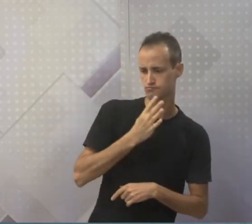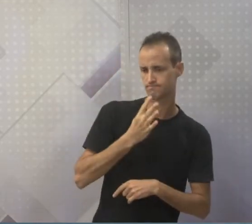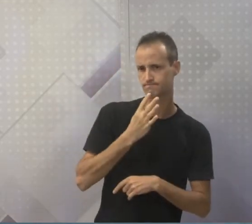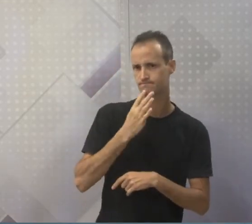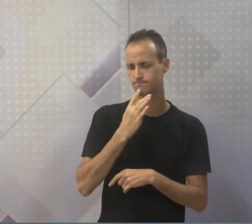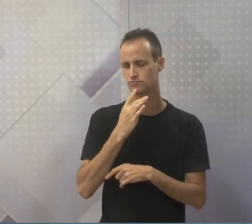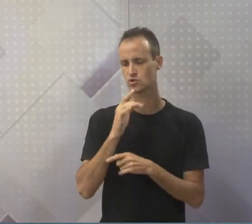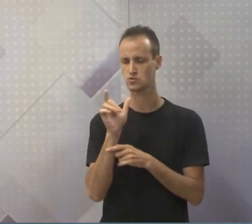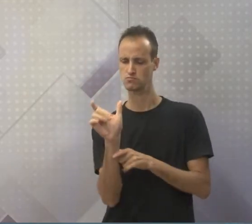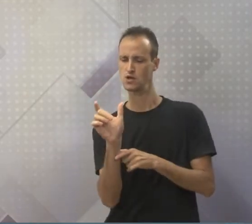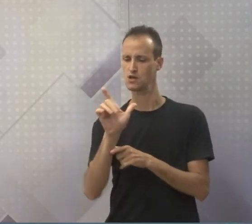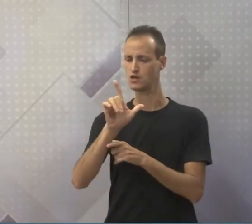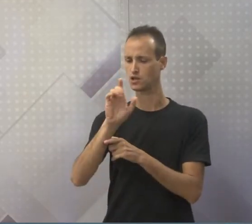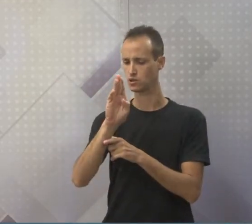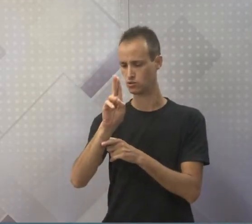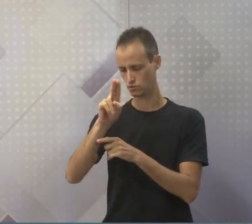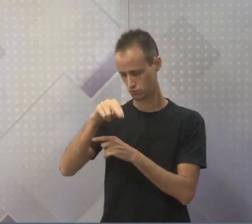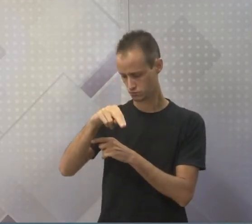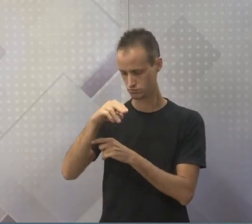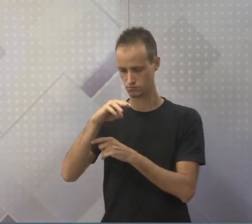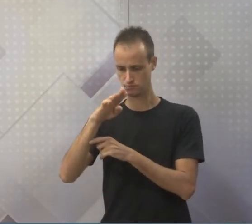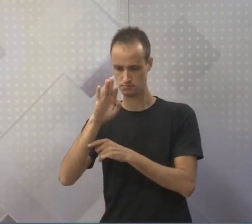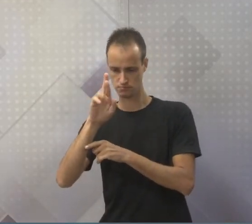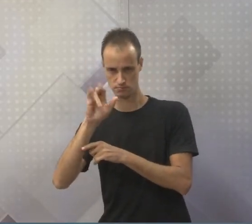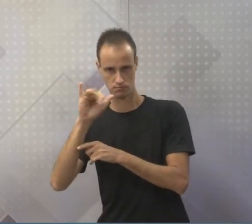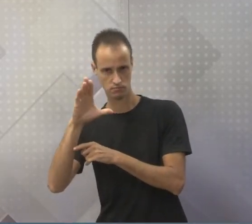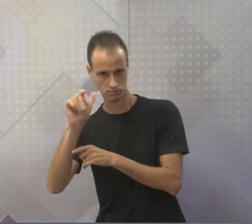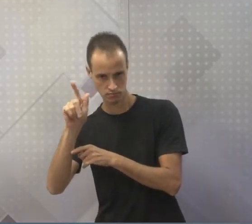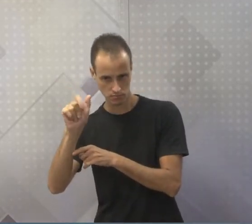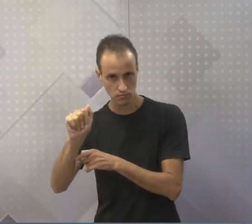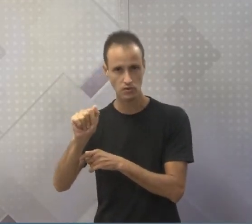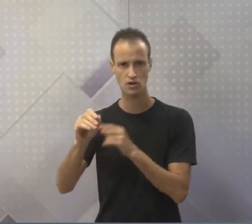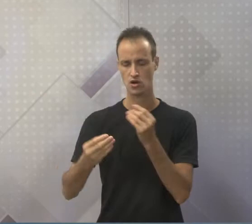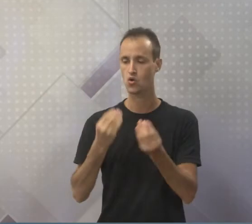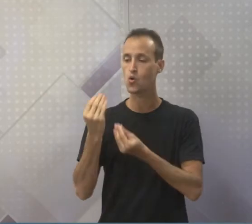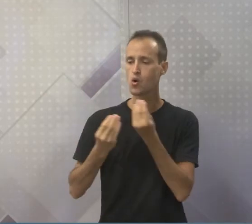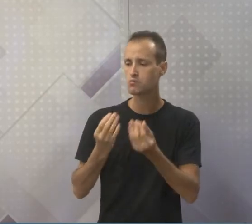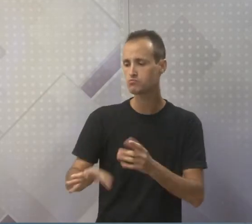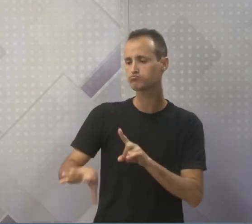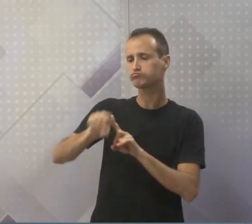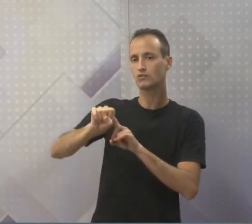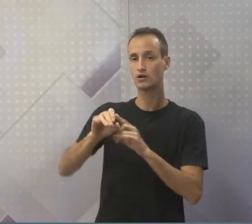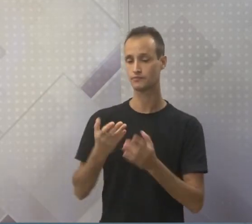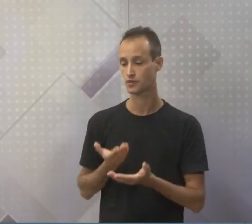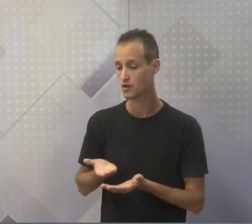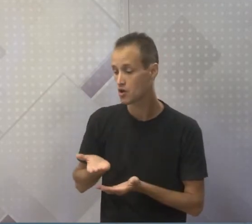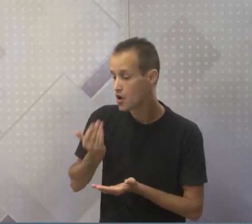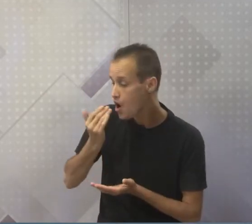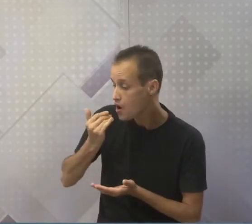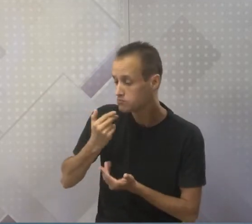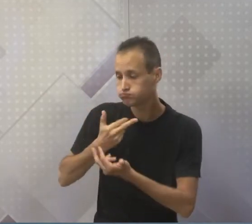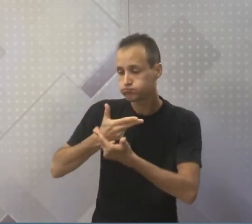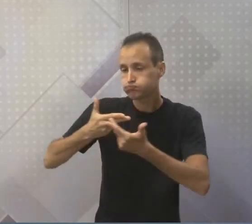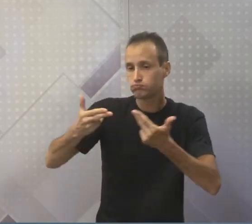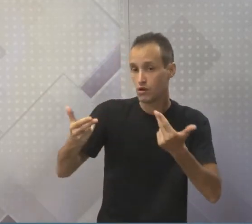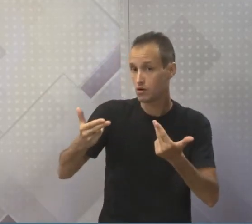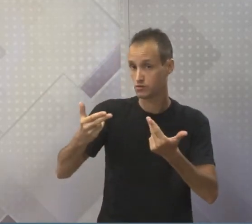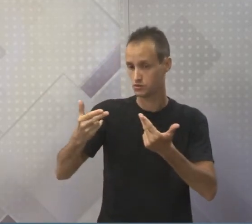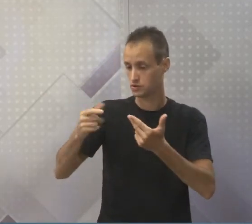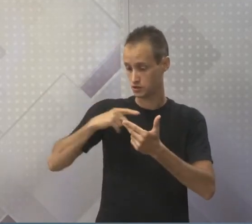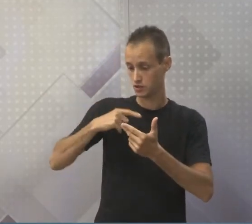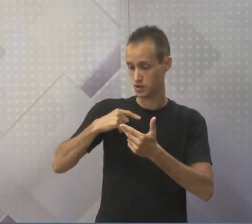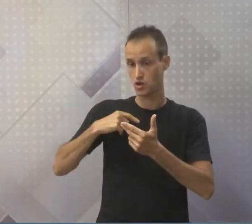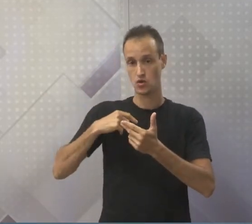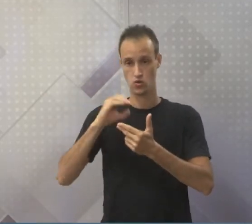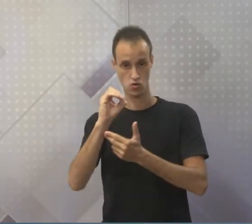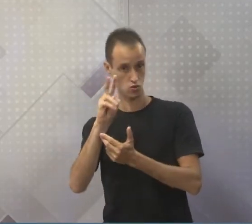Professor, como é que pega essa doença, professor? Comendo alimentos contaminados com os ovos da lombriga ou bebendo a